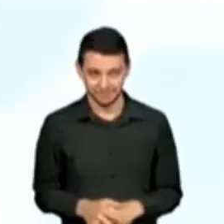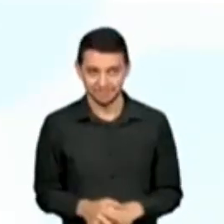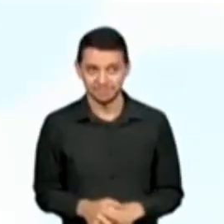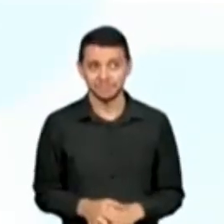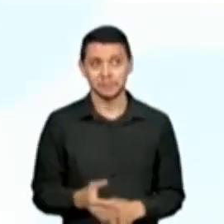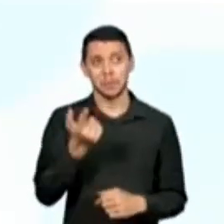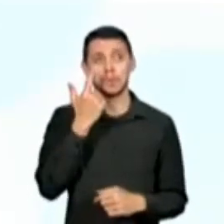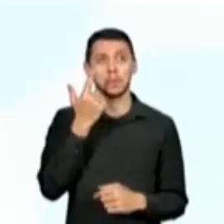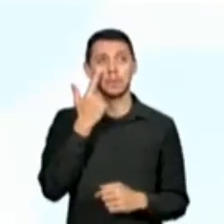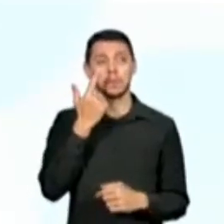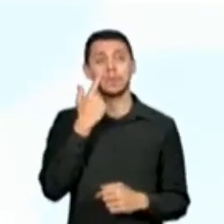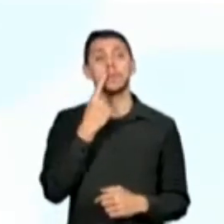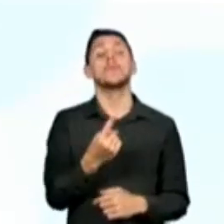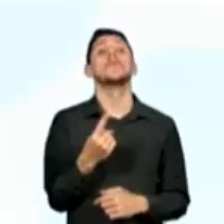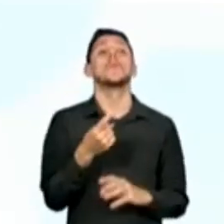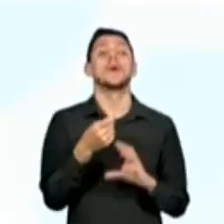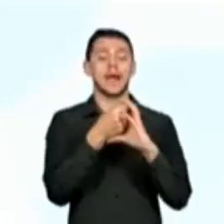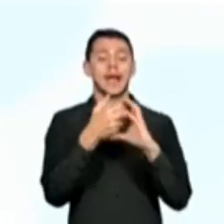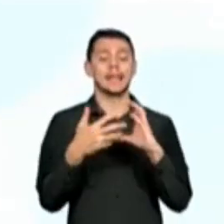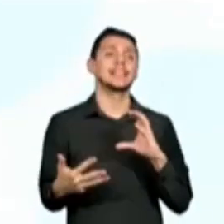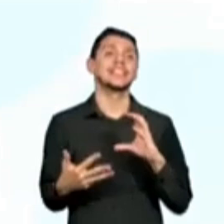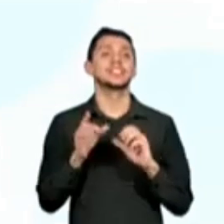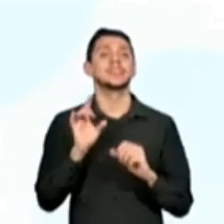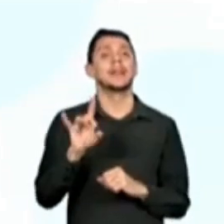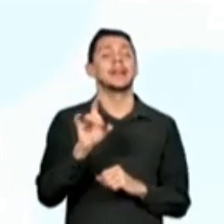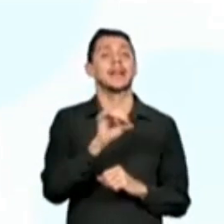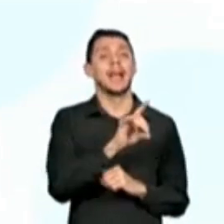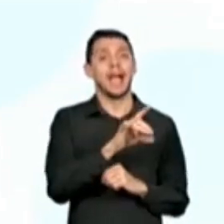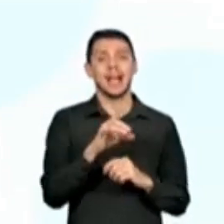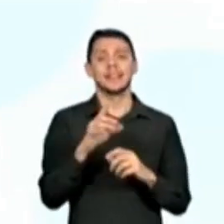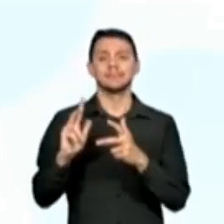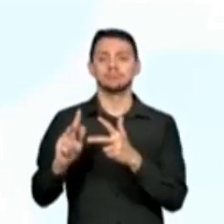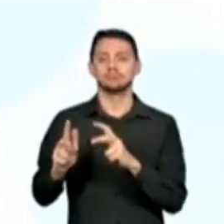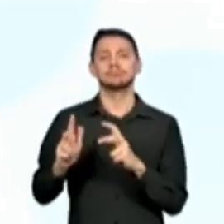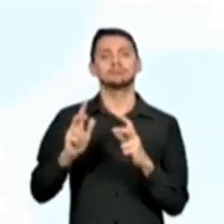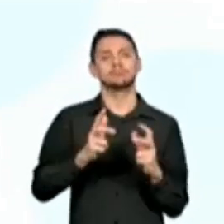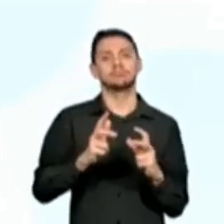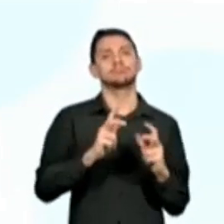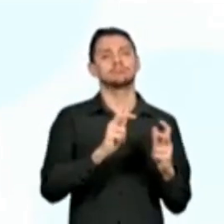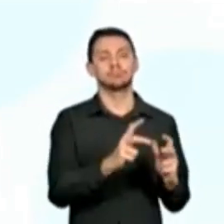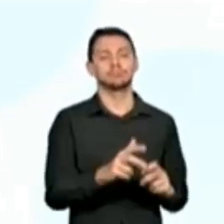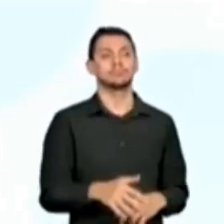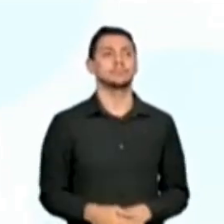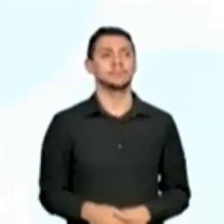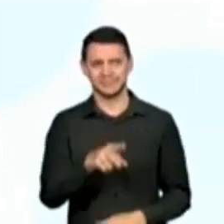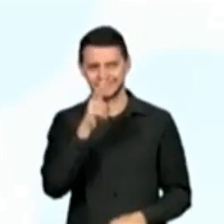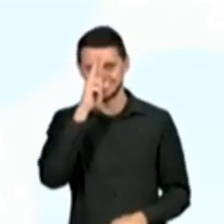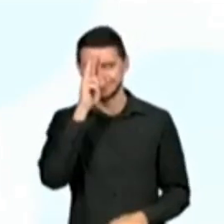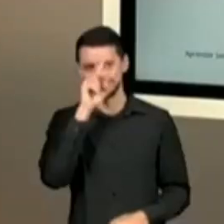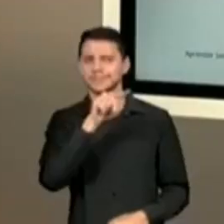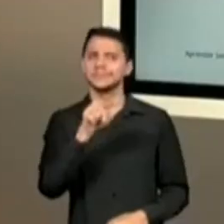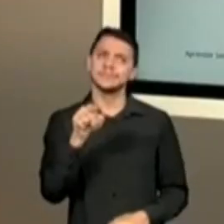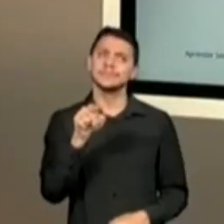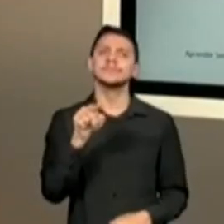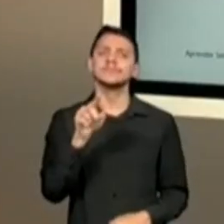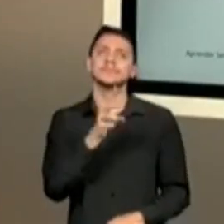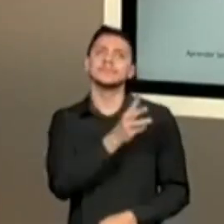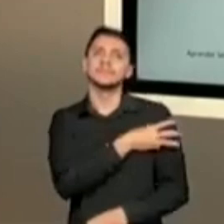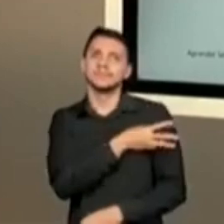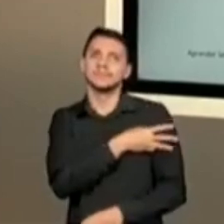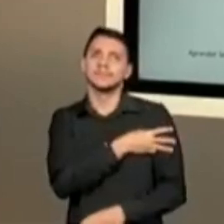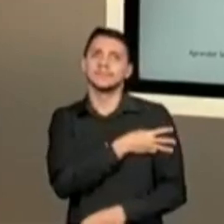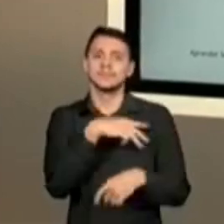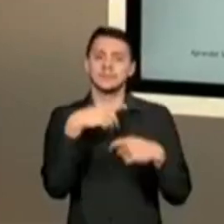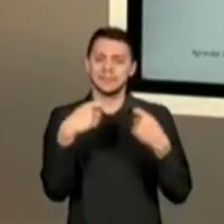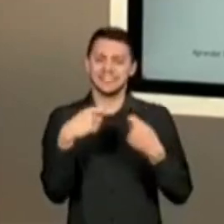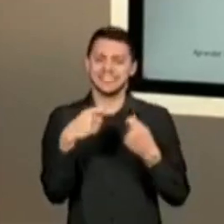Escreva uma característica de cada figura geométrica. Lembrando, galera, aí do terceiro ano, que a característica que eu vou falar não precisa